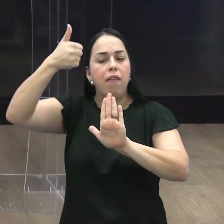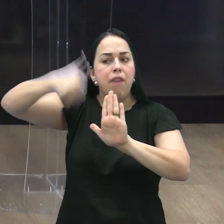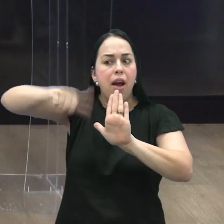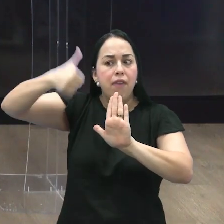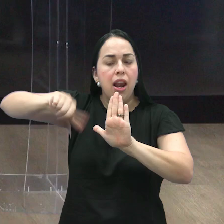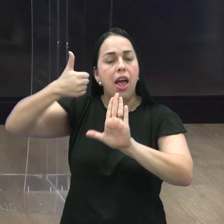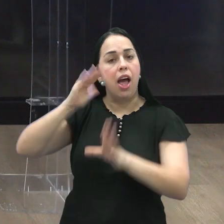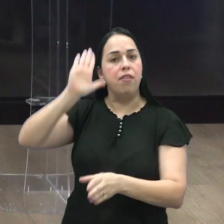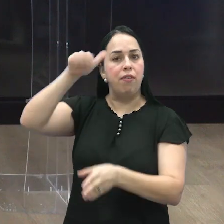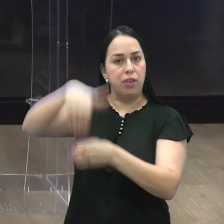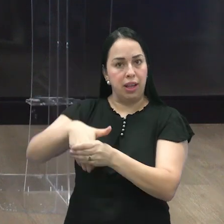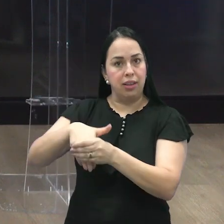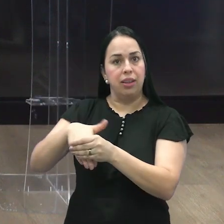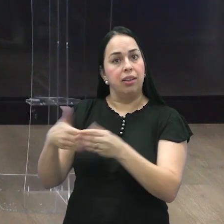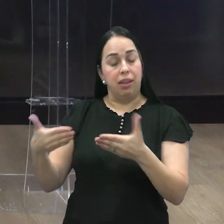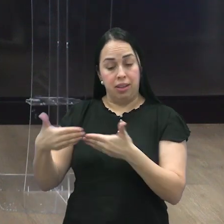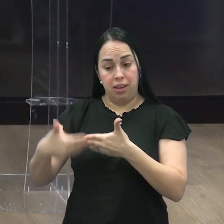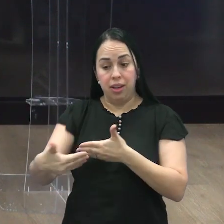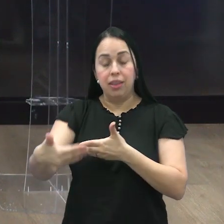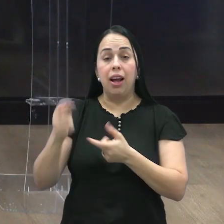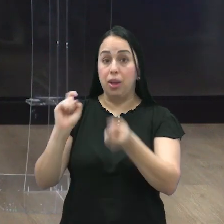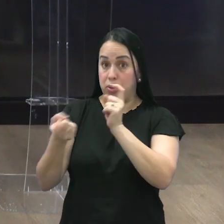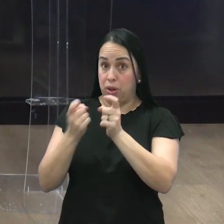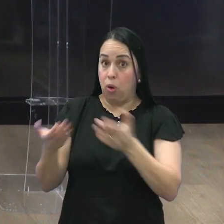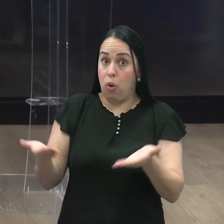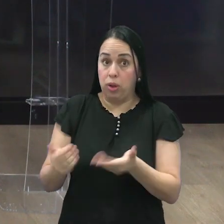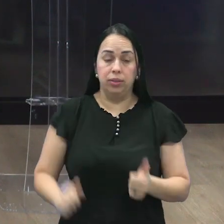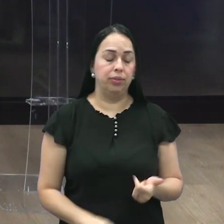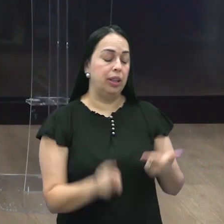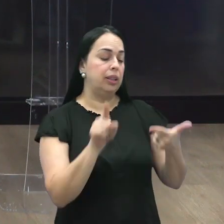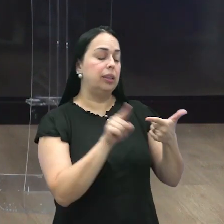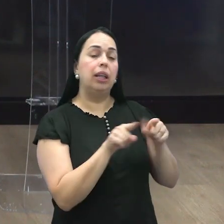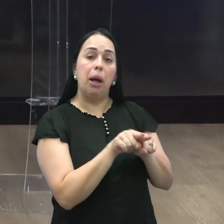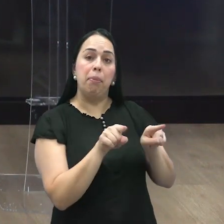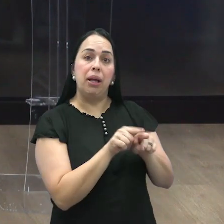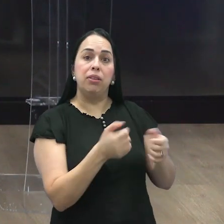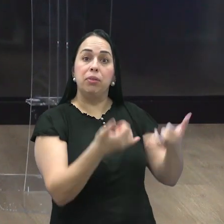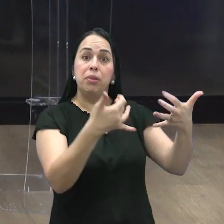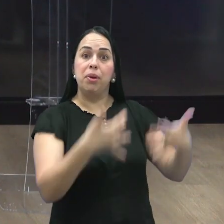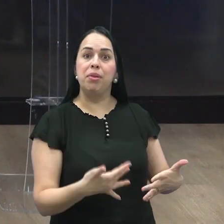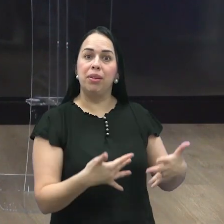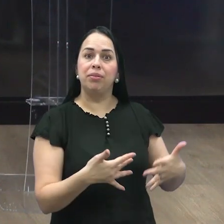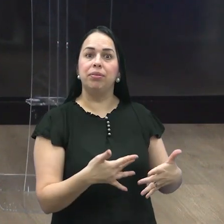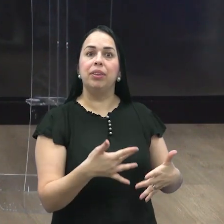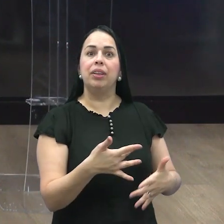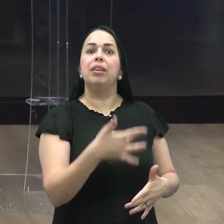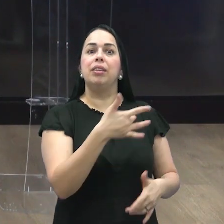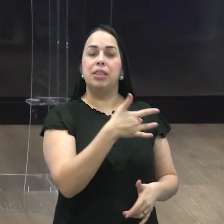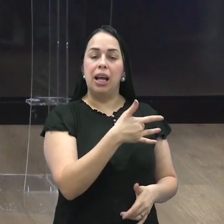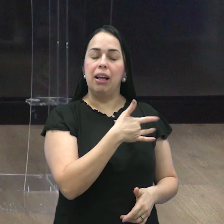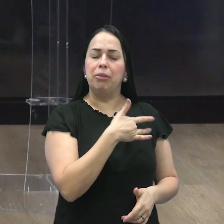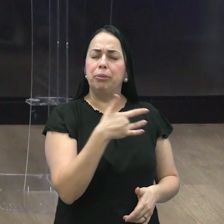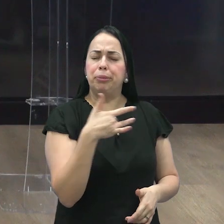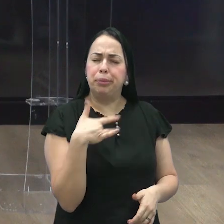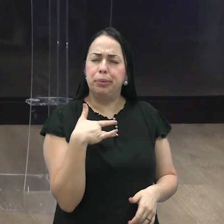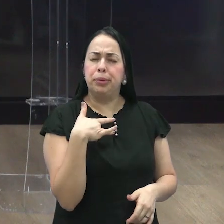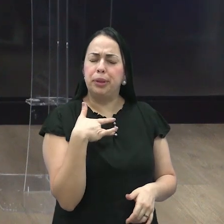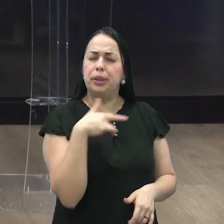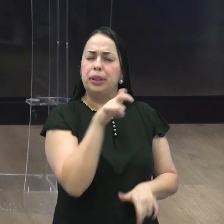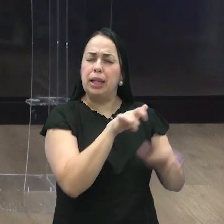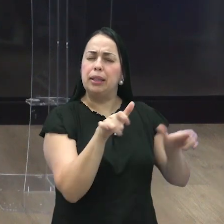pelos vereadores na sessão que acontece hoje. Vamos falar também sobre os cuidados com a saúde emocional